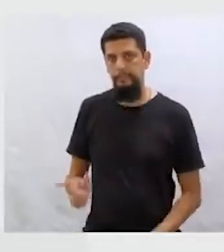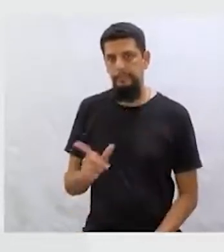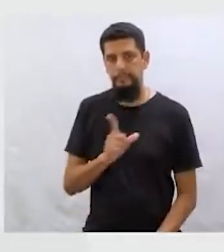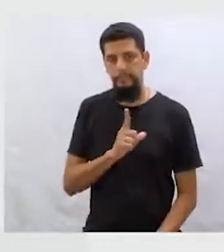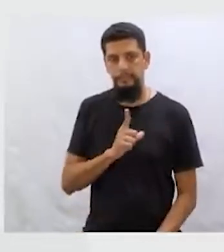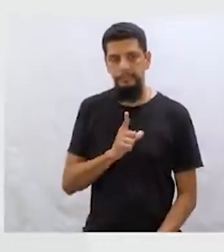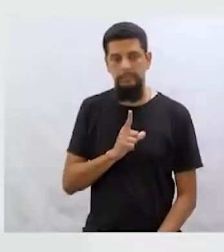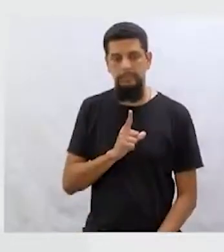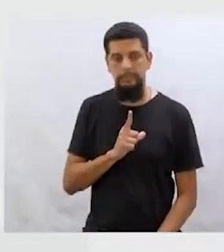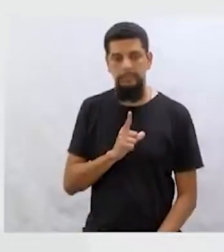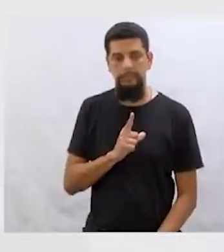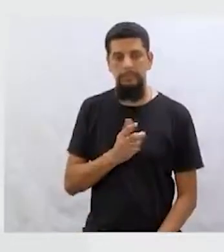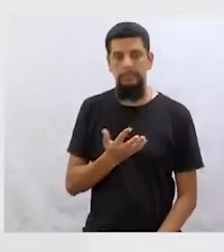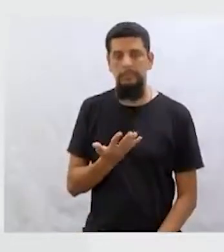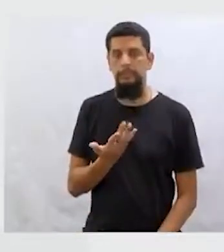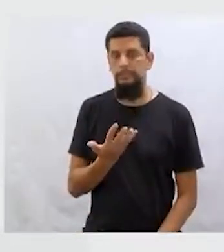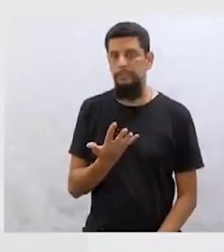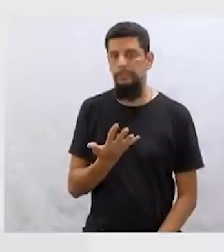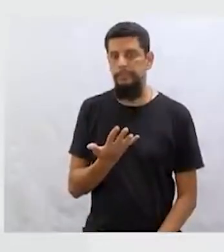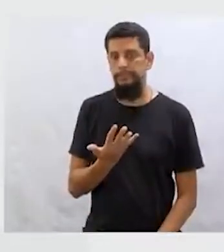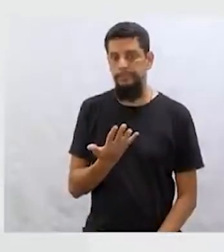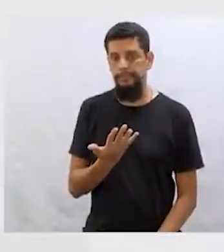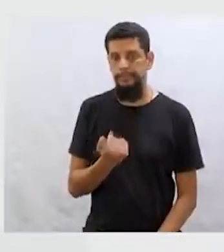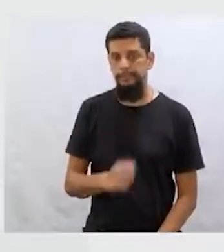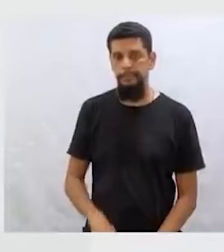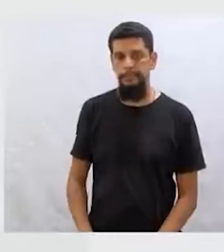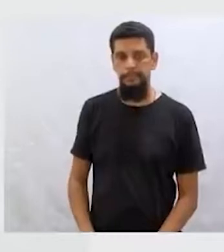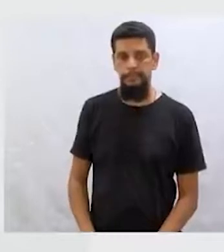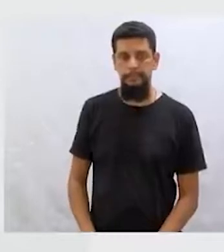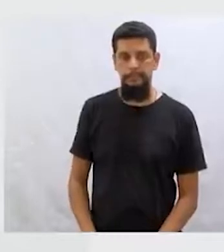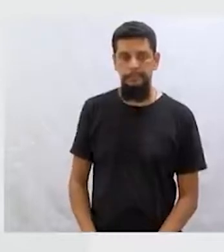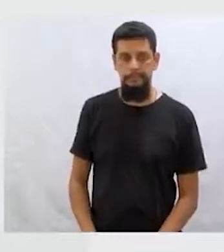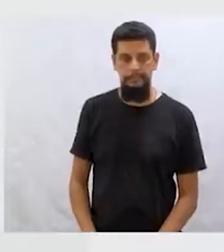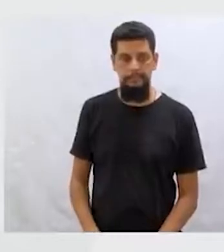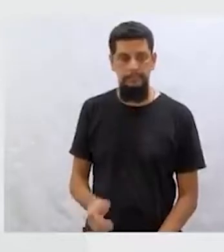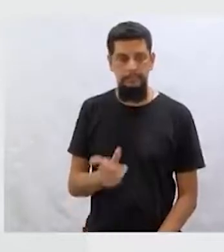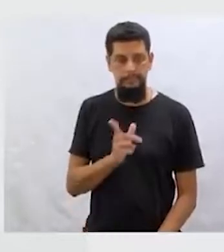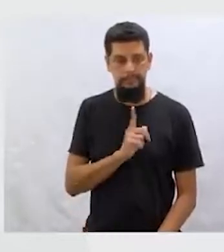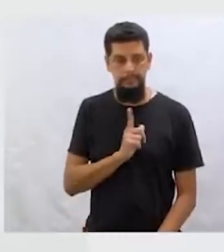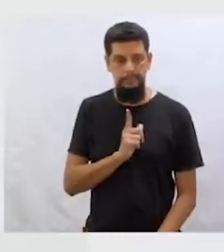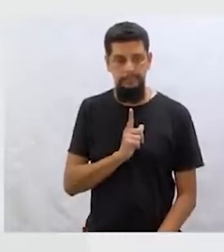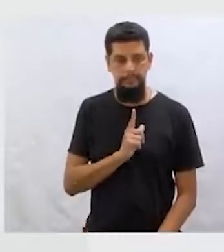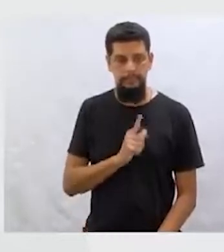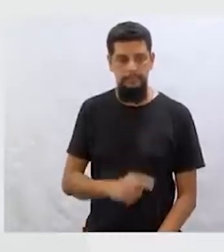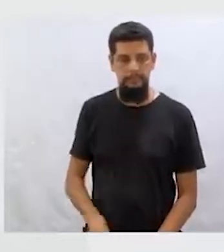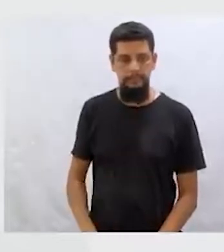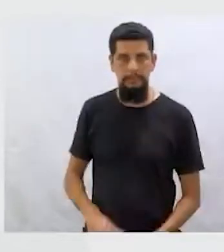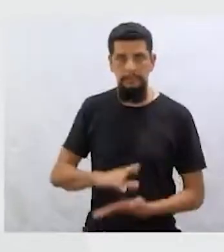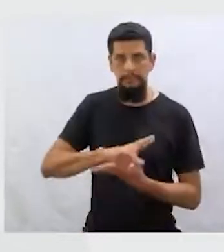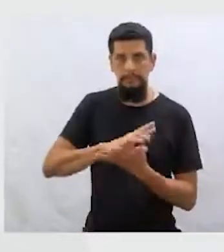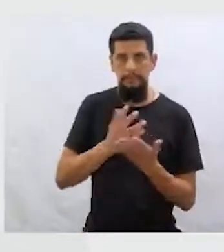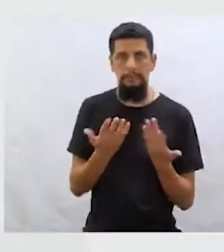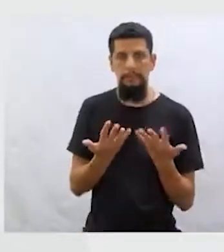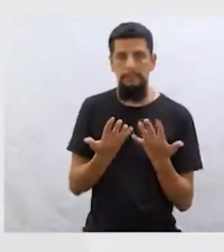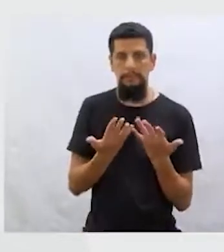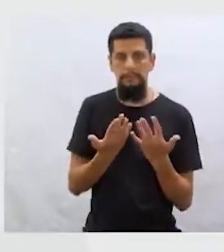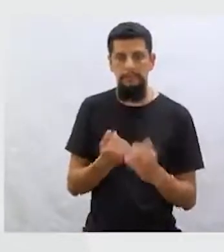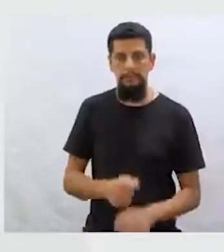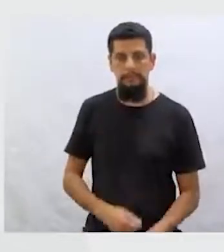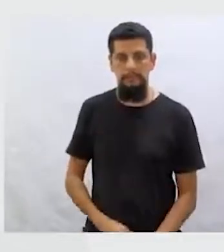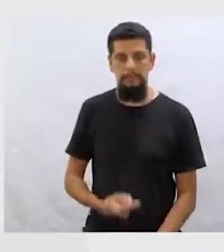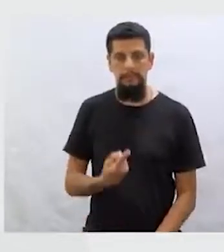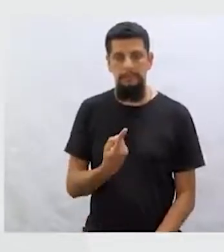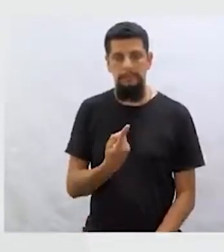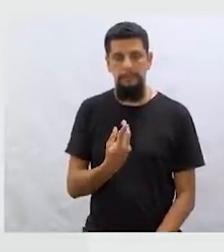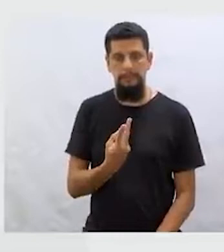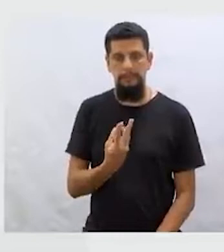Nós temos mãozinhas ali representando embaixo. As mãos, então vamos ver. Nós temos ali, ó. Várias mãozinhas